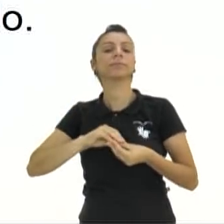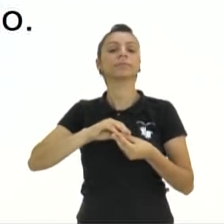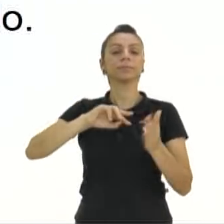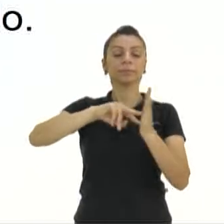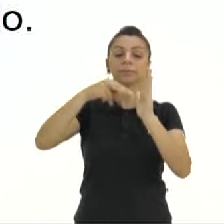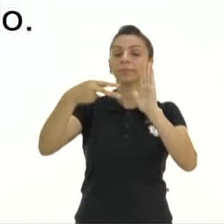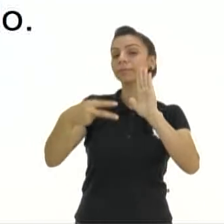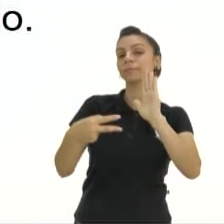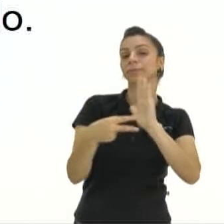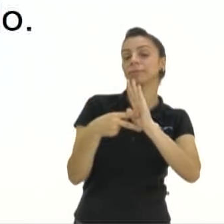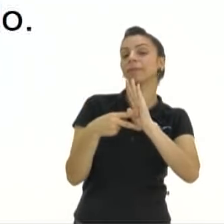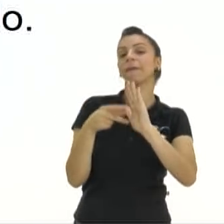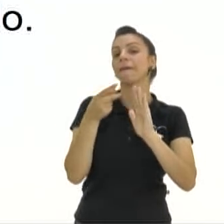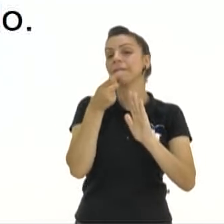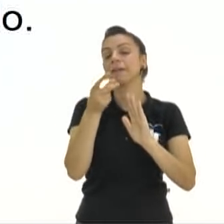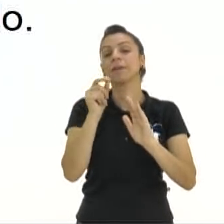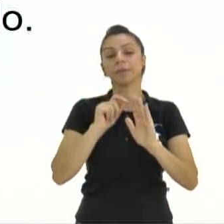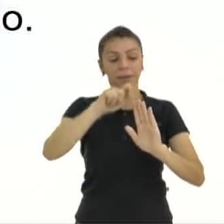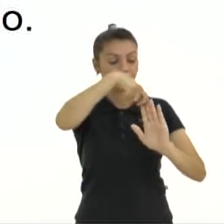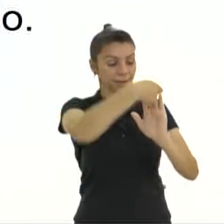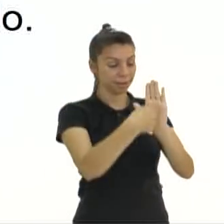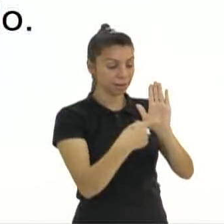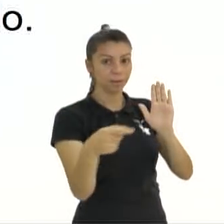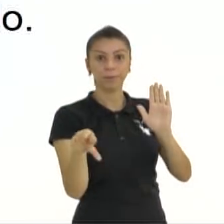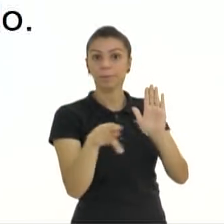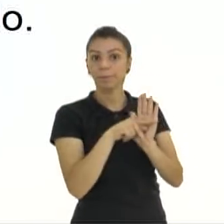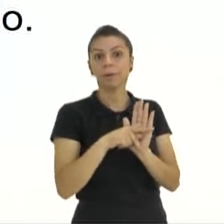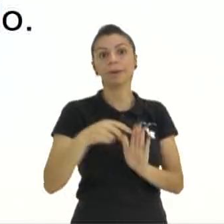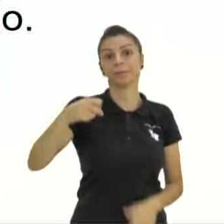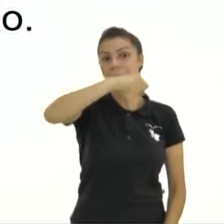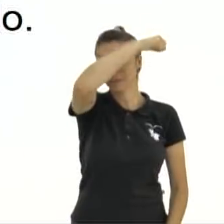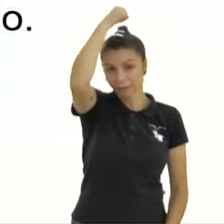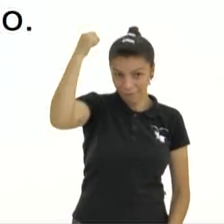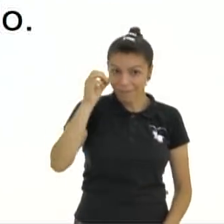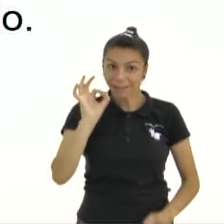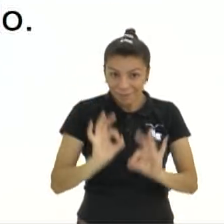quer falar quando falamos de textos sagrados.